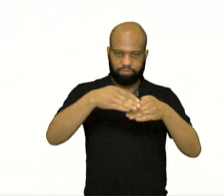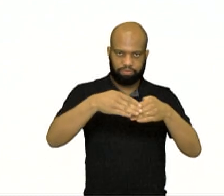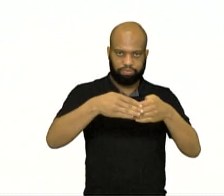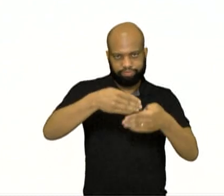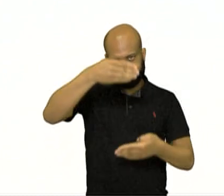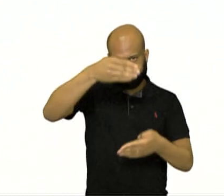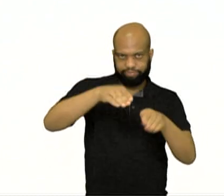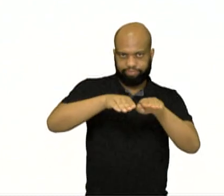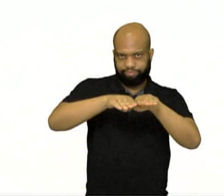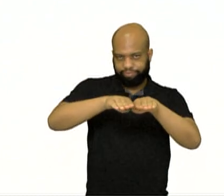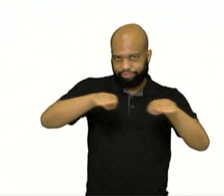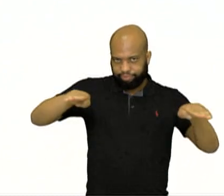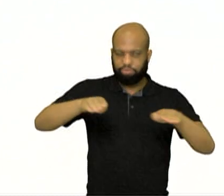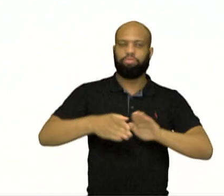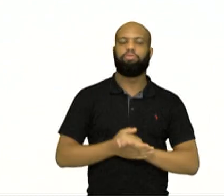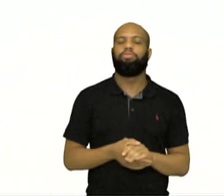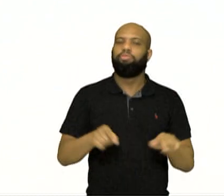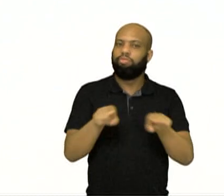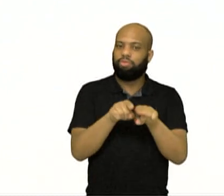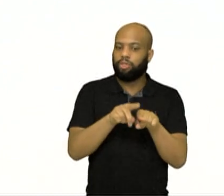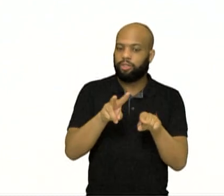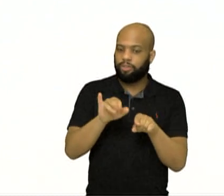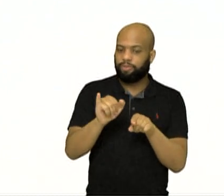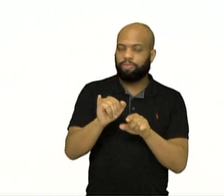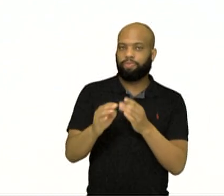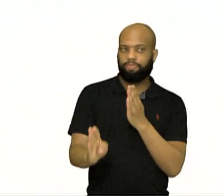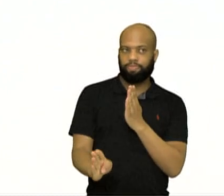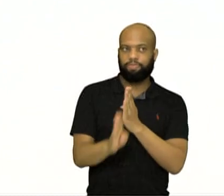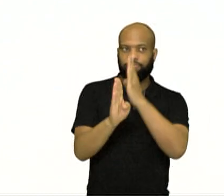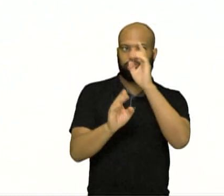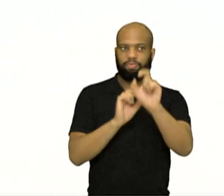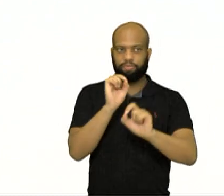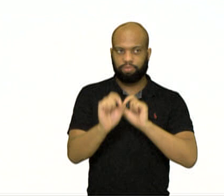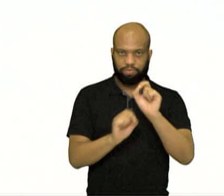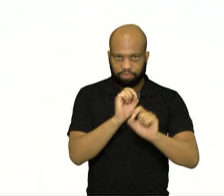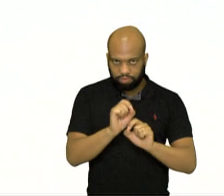equipotenciais. E determinar o trabalho da força elétrica,